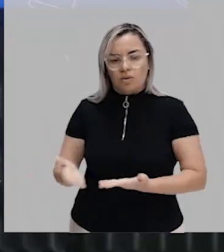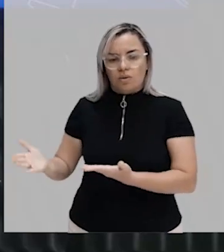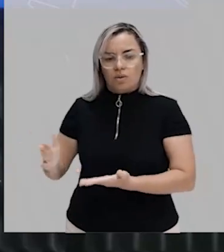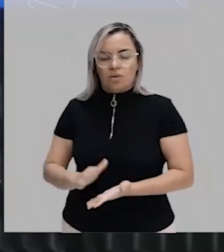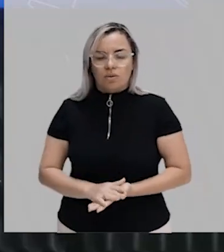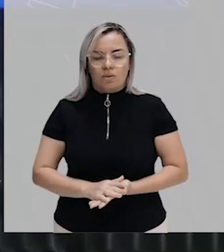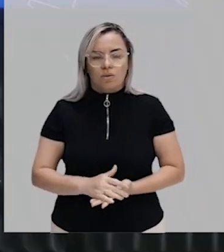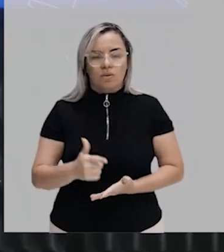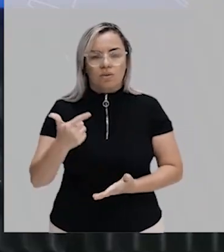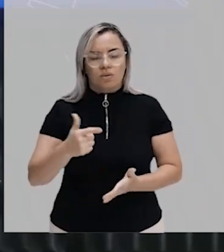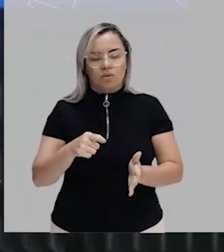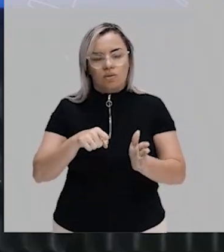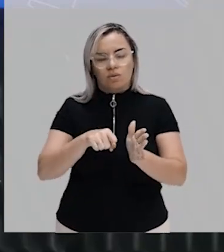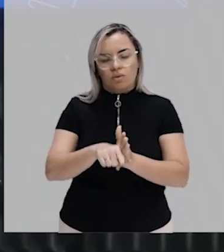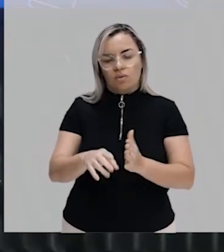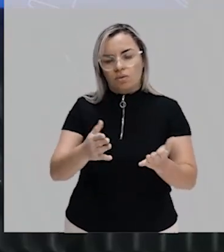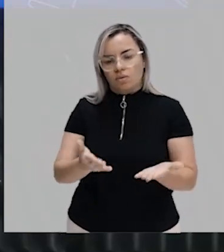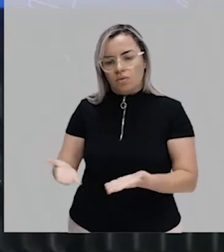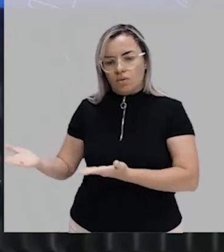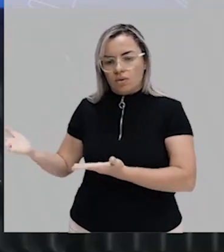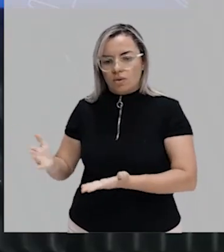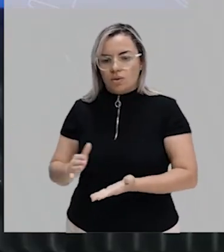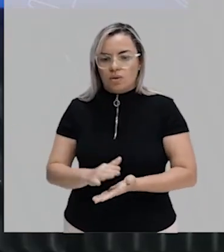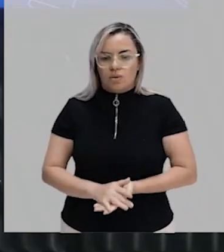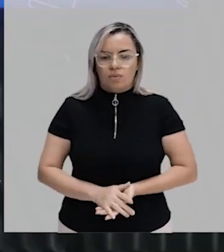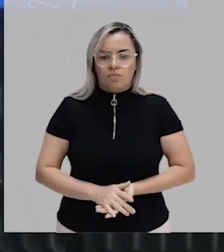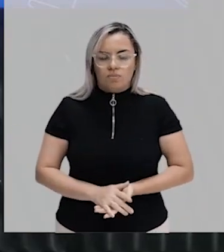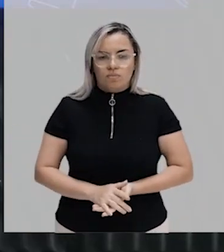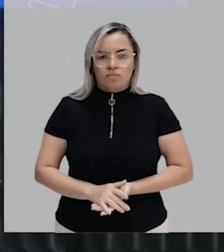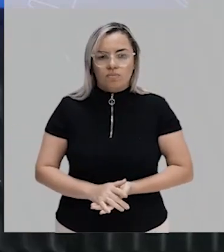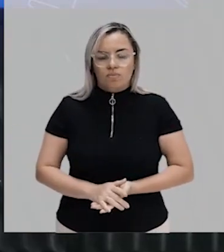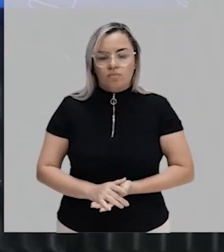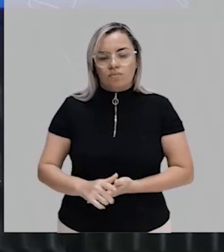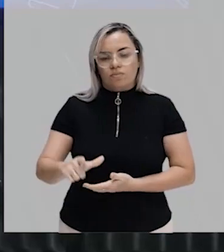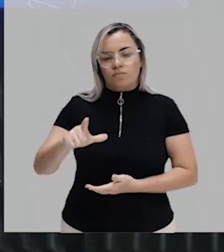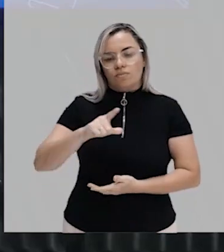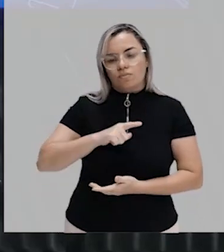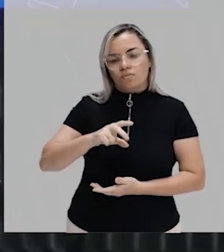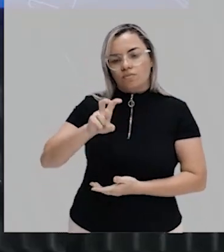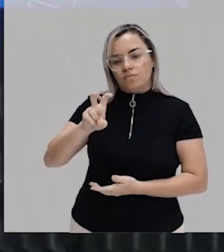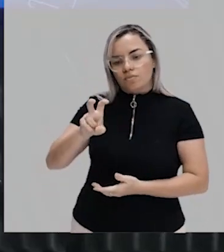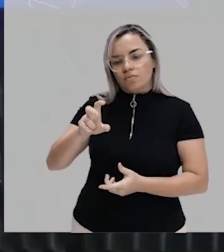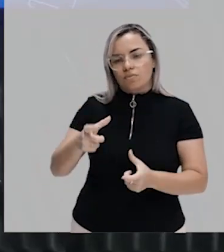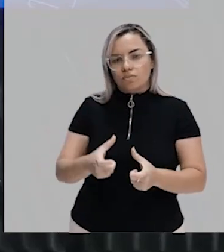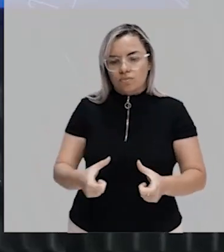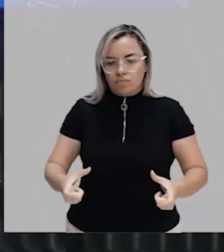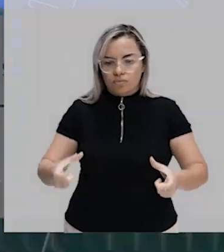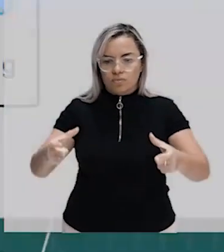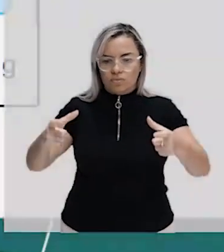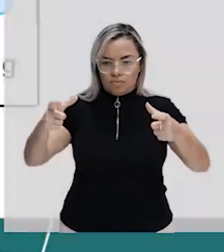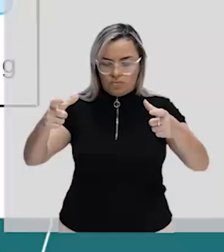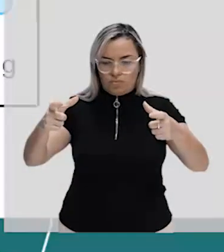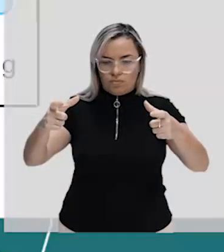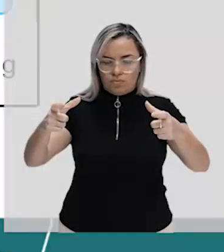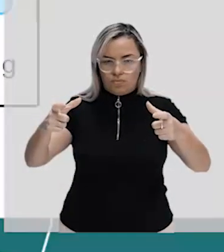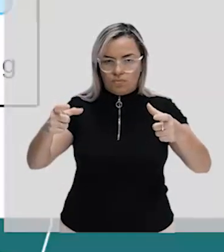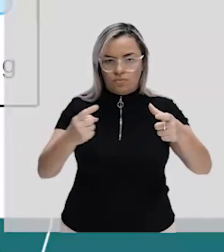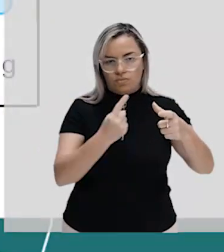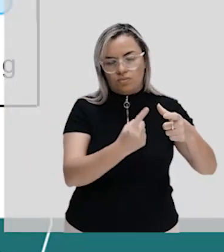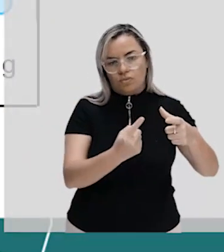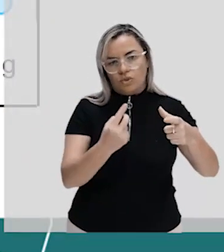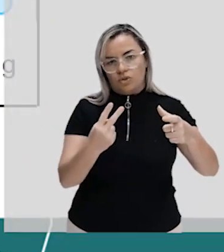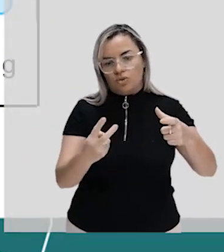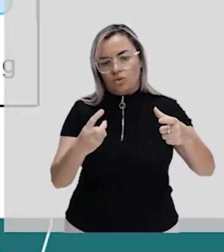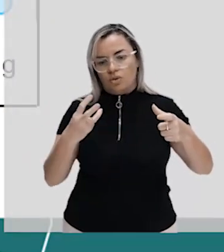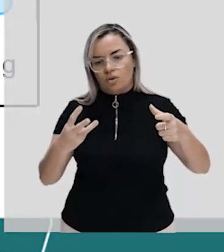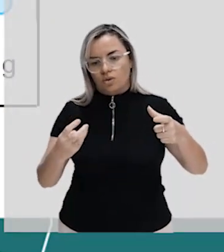uma situação, a mais uma questão. Olha só. Tem-se 5 recipientes, 1, 2, 3,